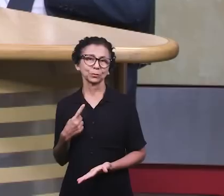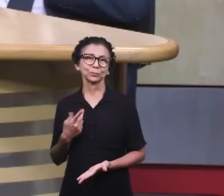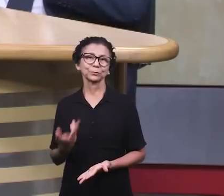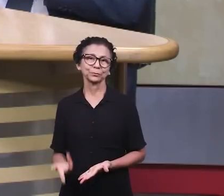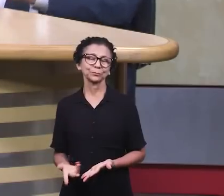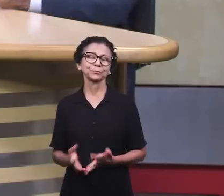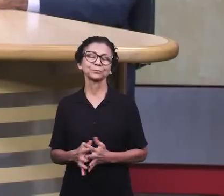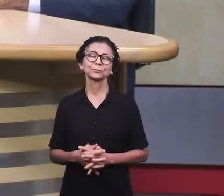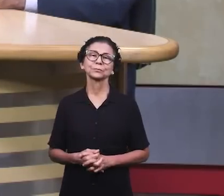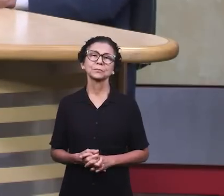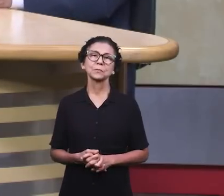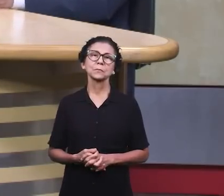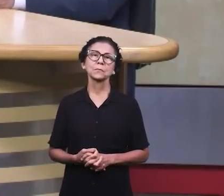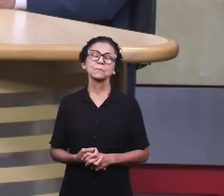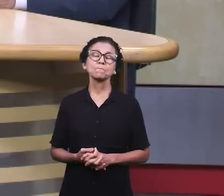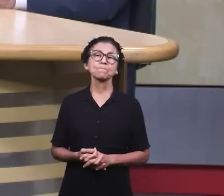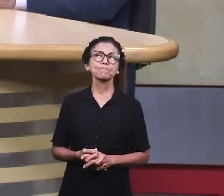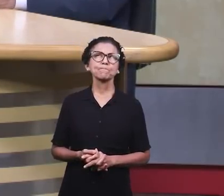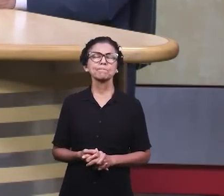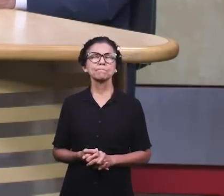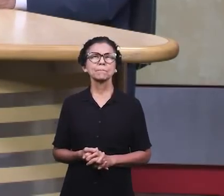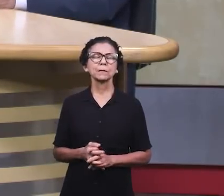voluntariado. Aí quando